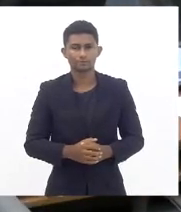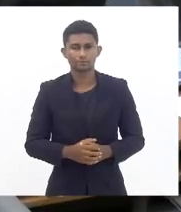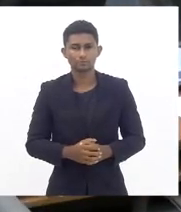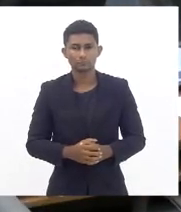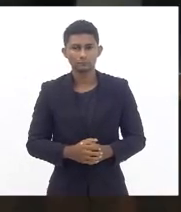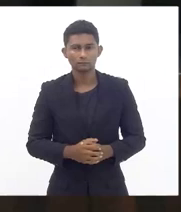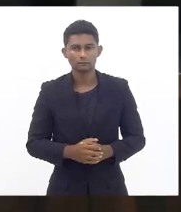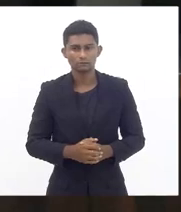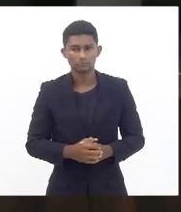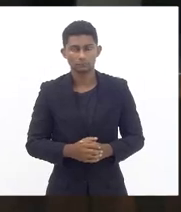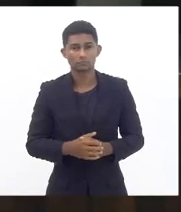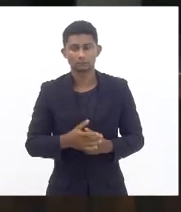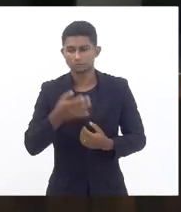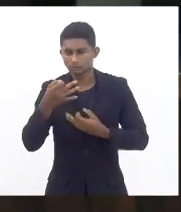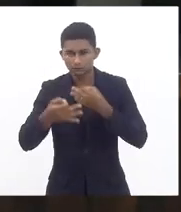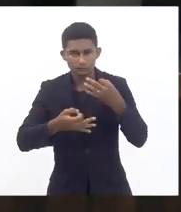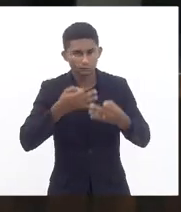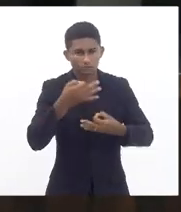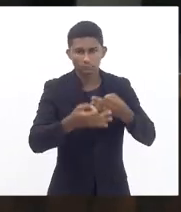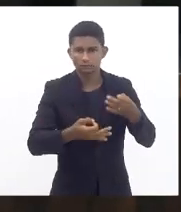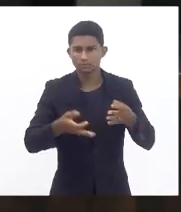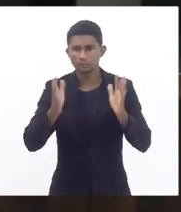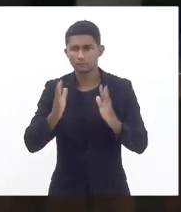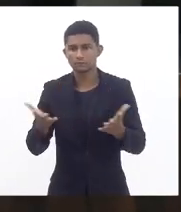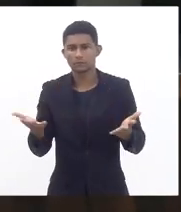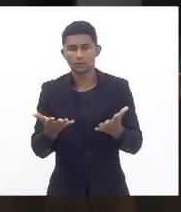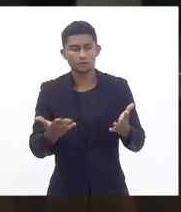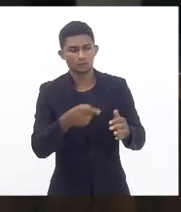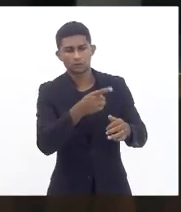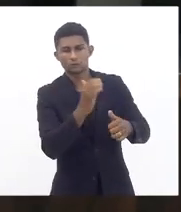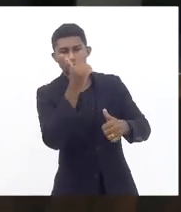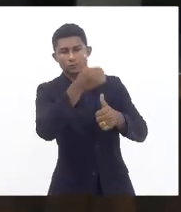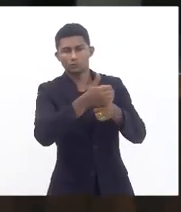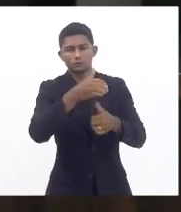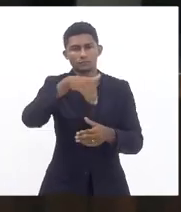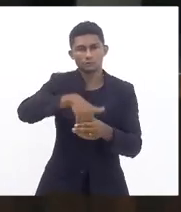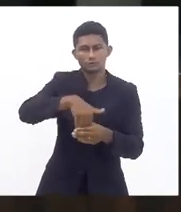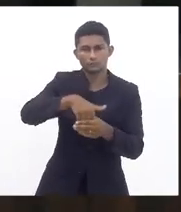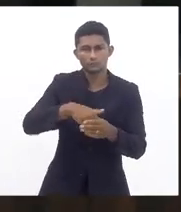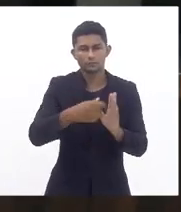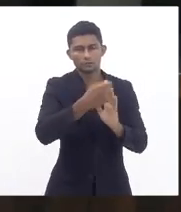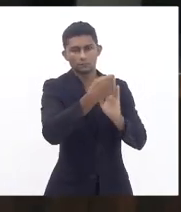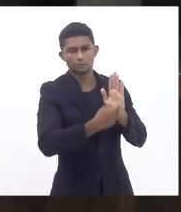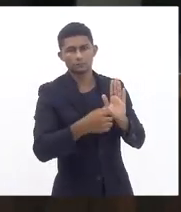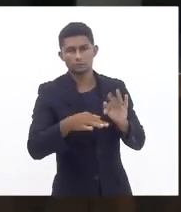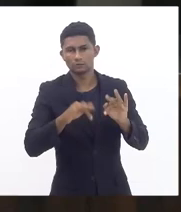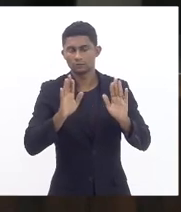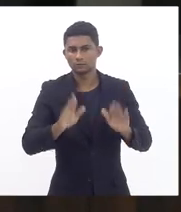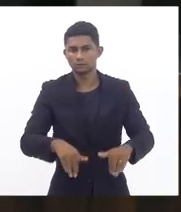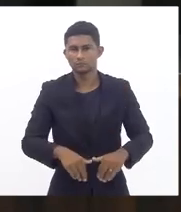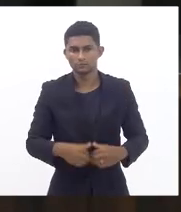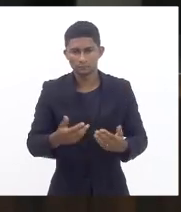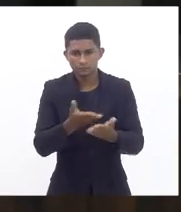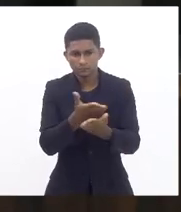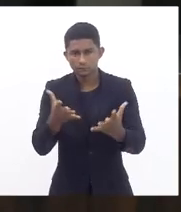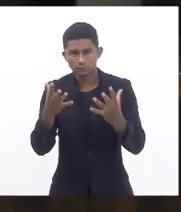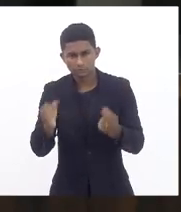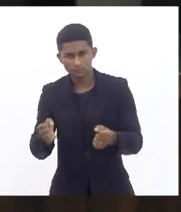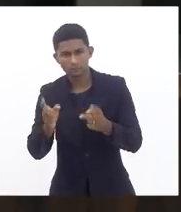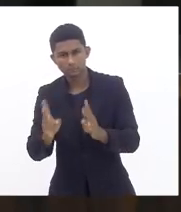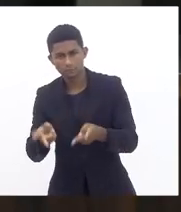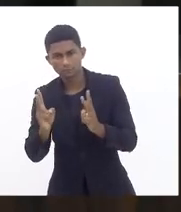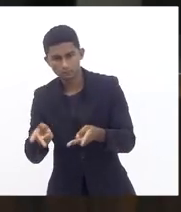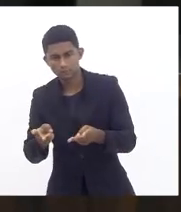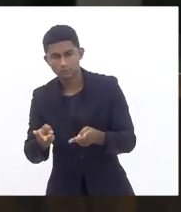Com os pareceres emitidos em votação substitutiva. Forma final de redação. Senhoras que aprovam nesse como